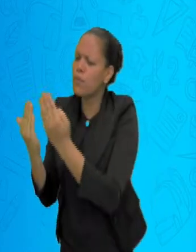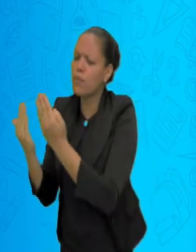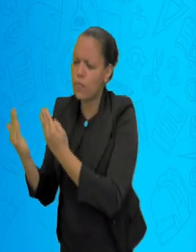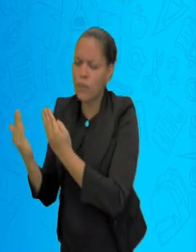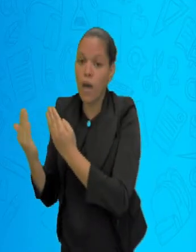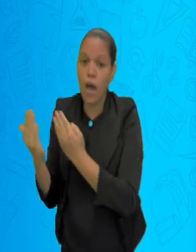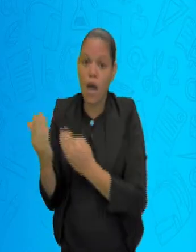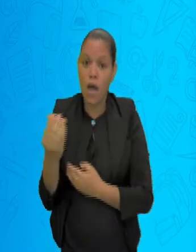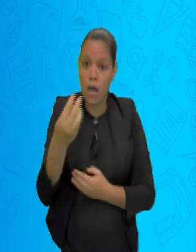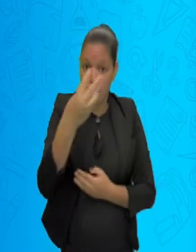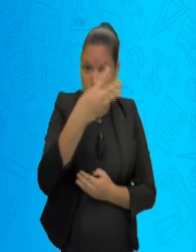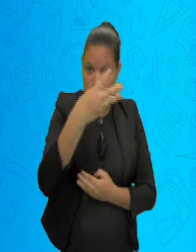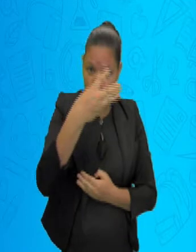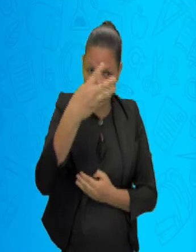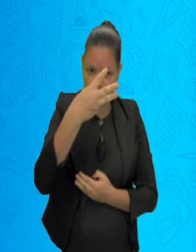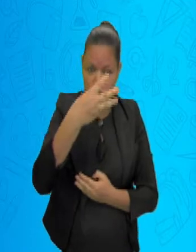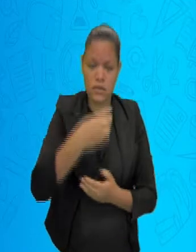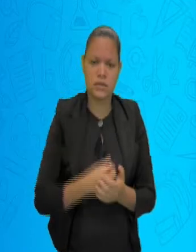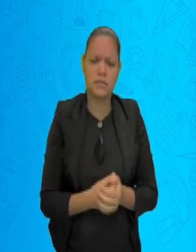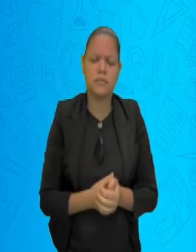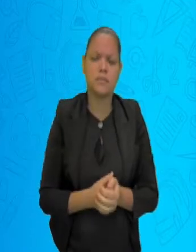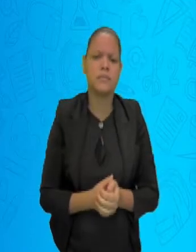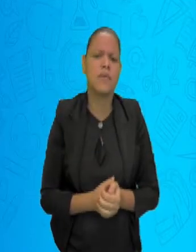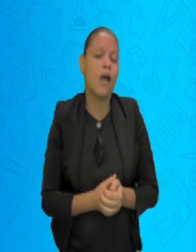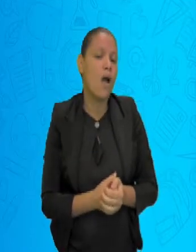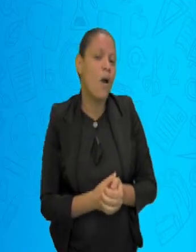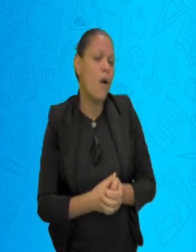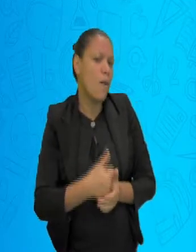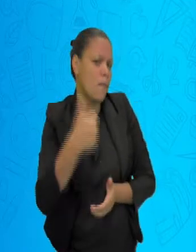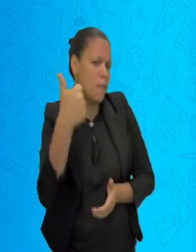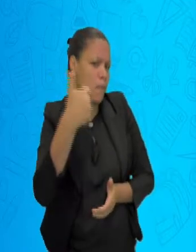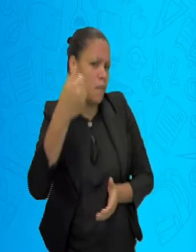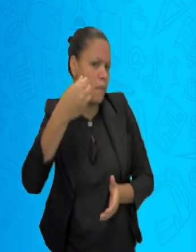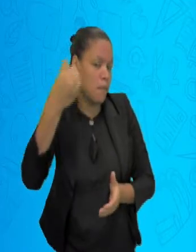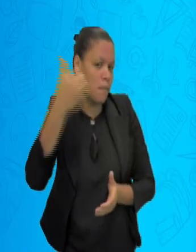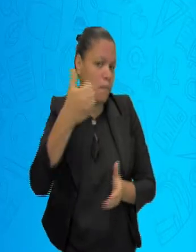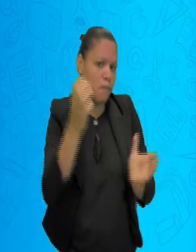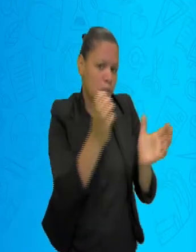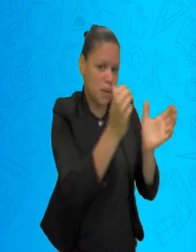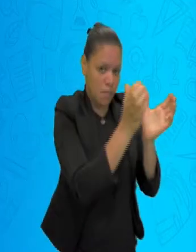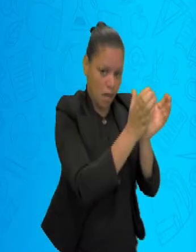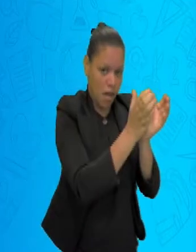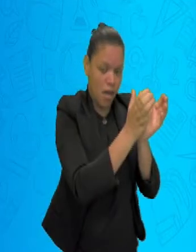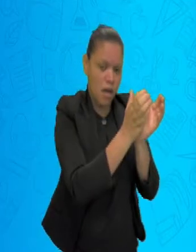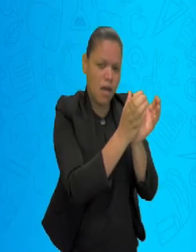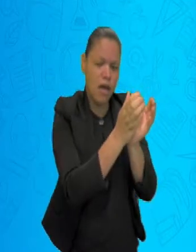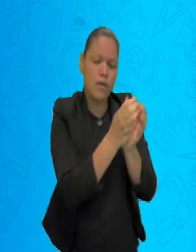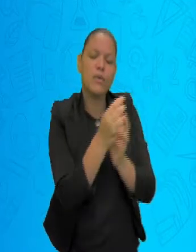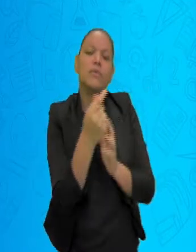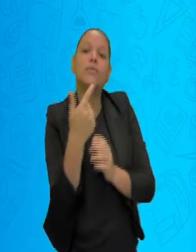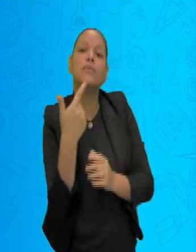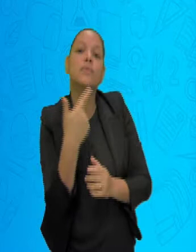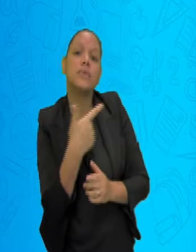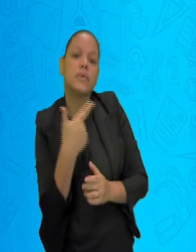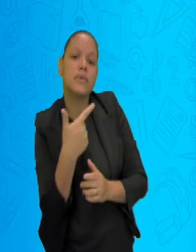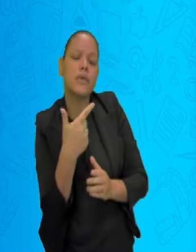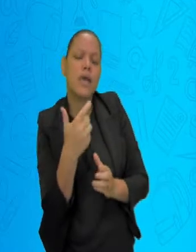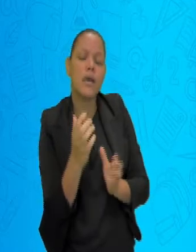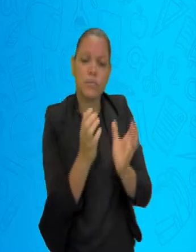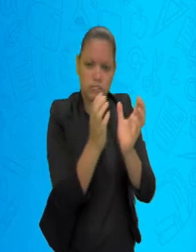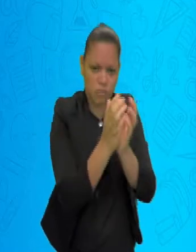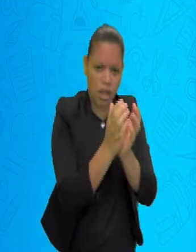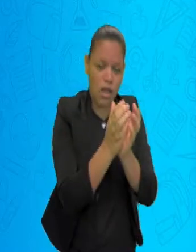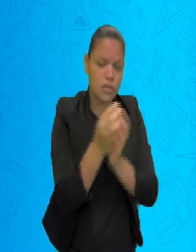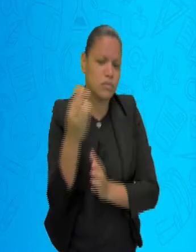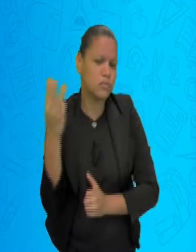primário, foi também classificado como setor secundário e também o setor terciário.